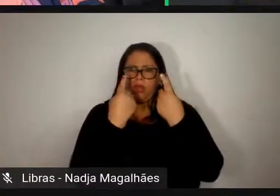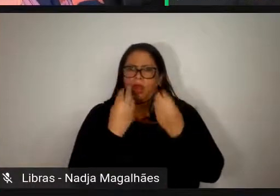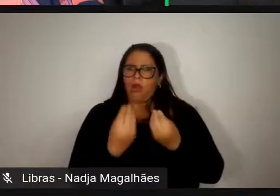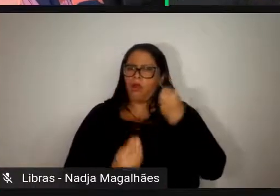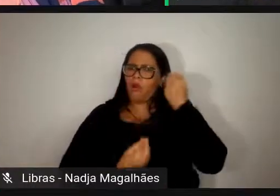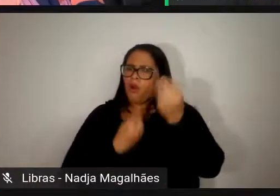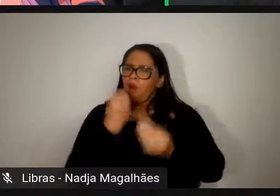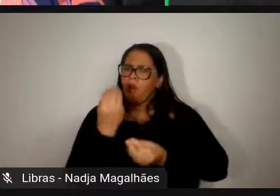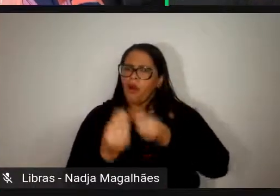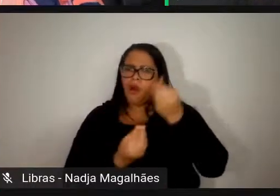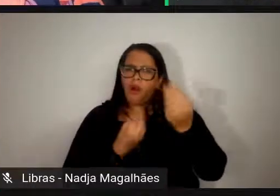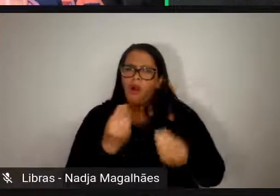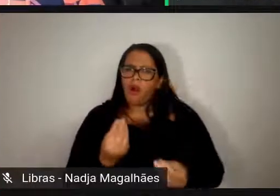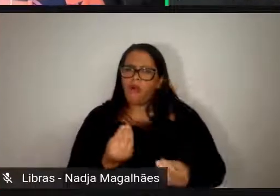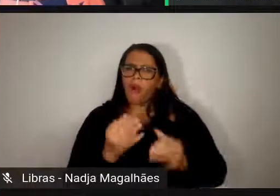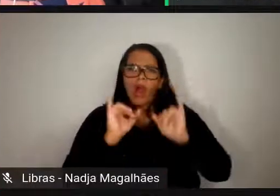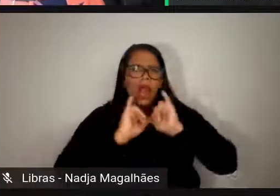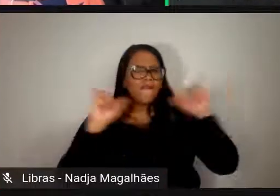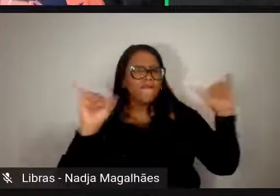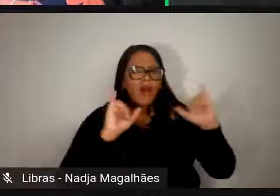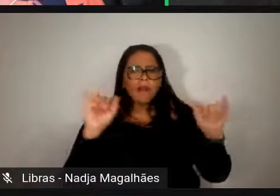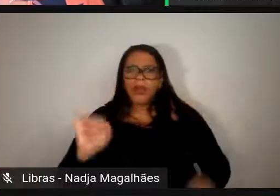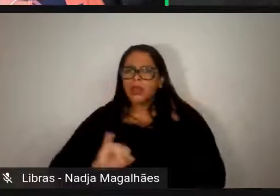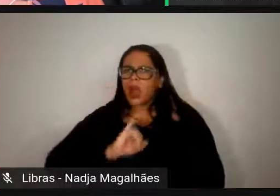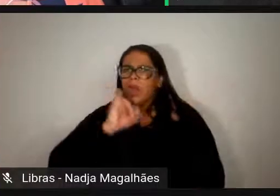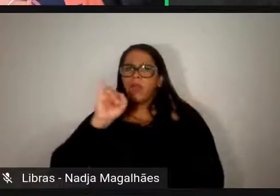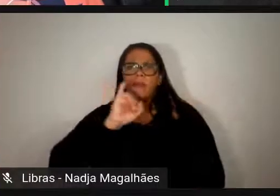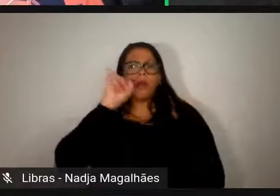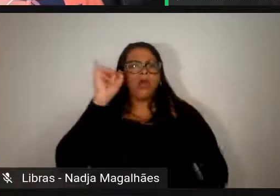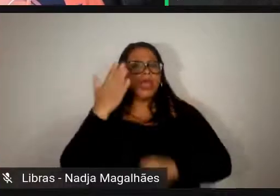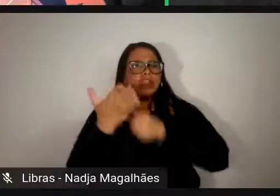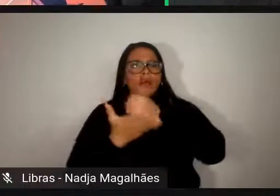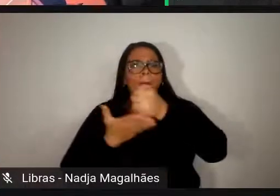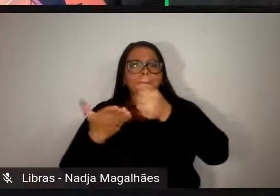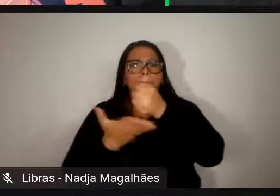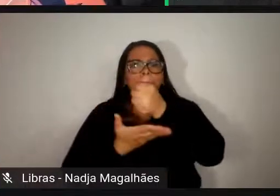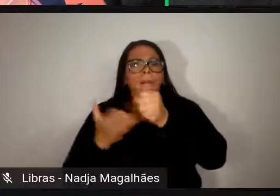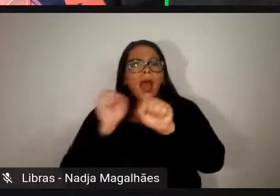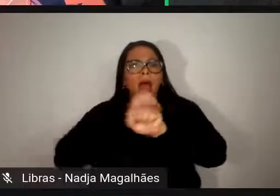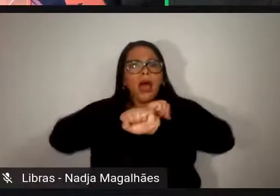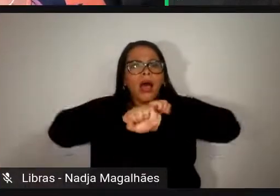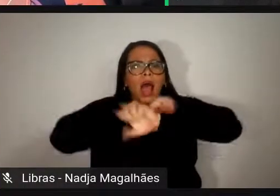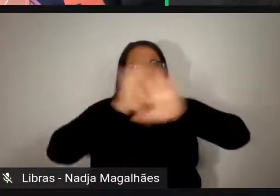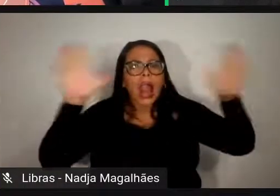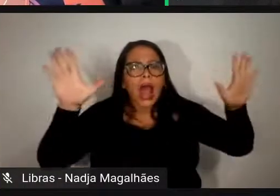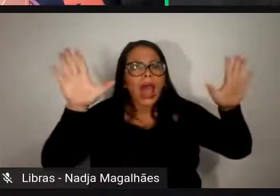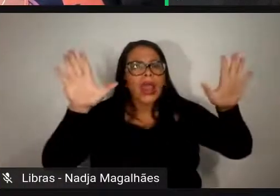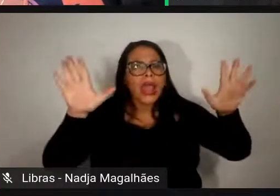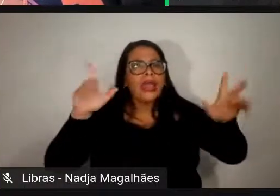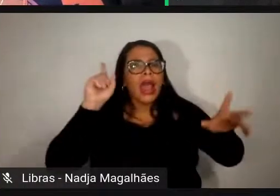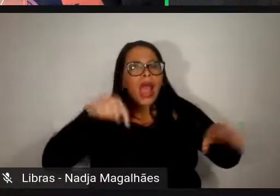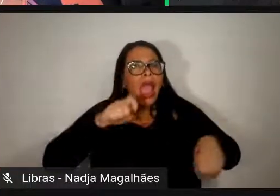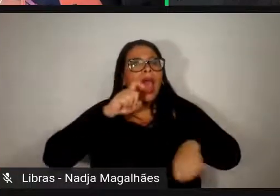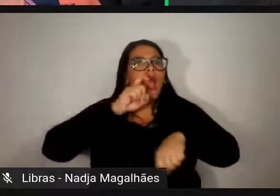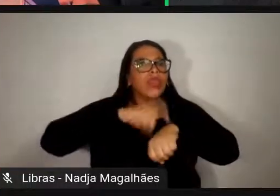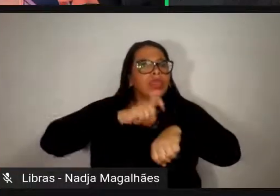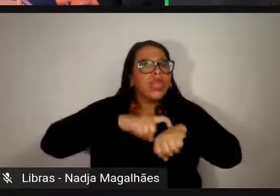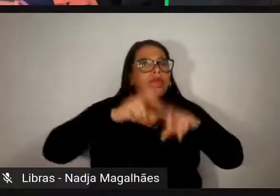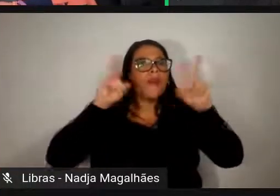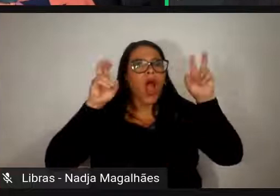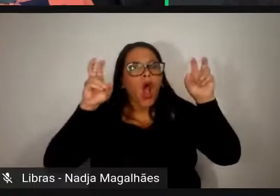porque é uma informação considerada muito básica de transparência, né? E, para você ter uma ideia,